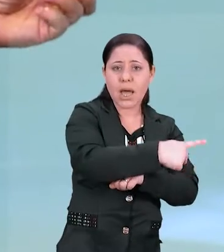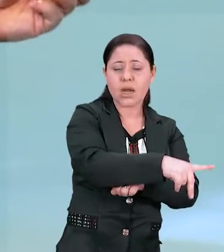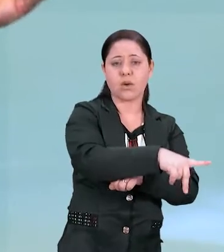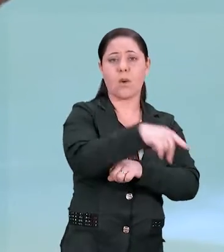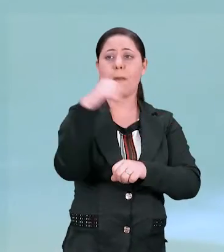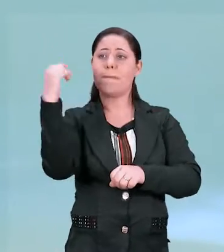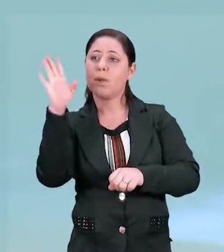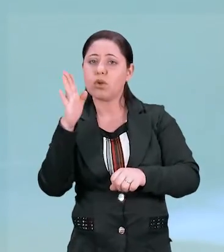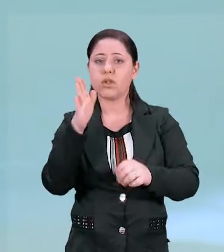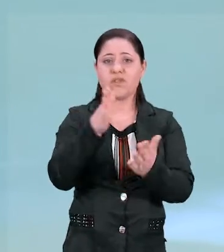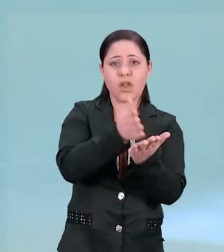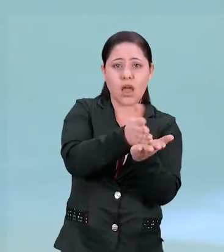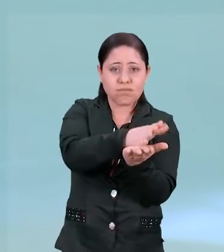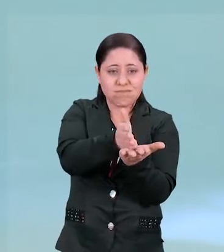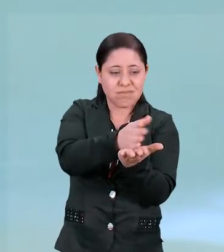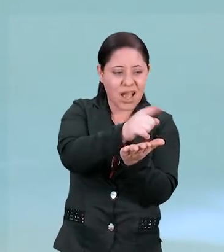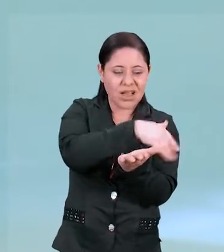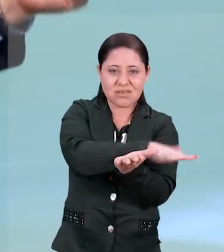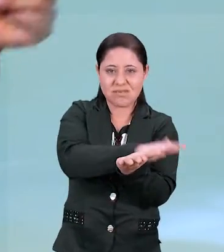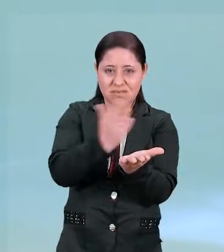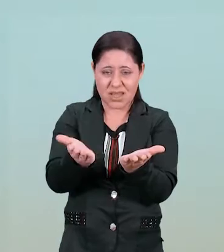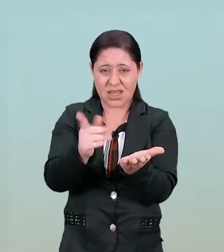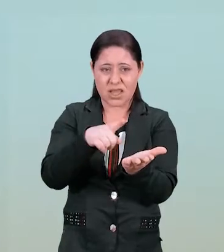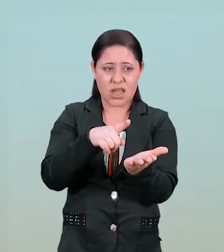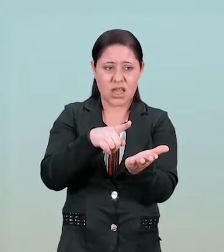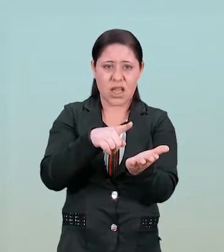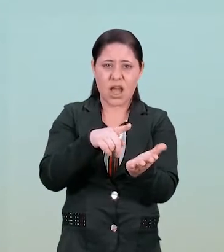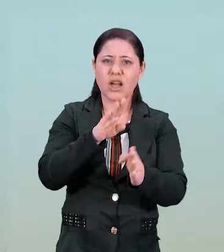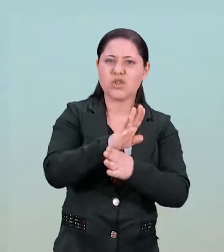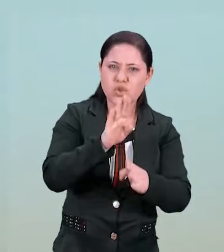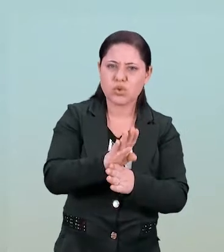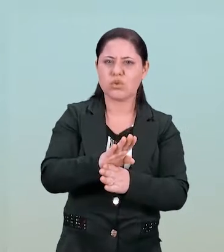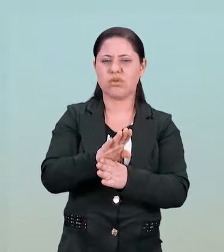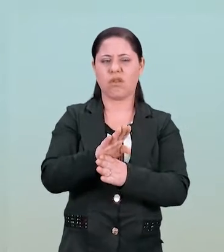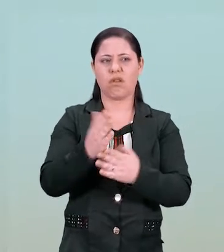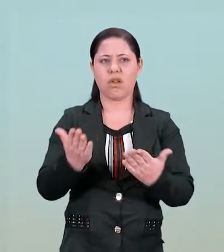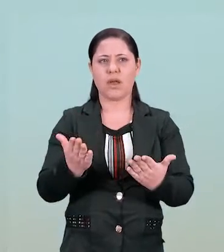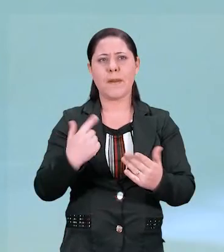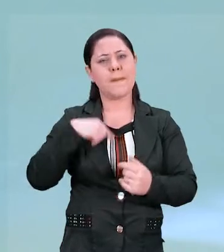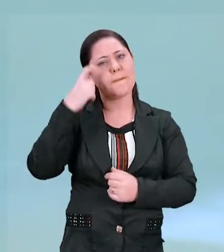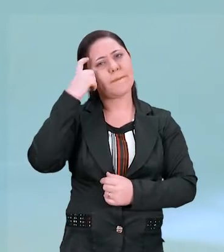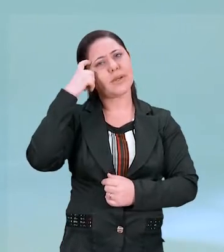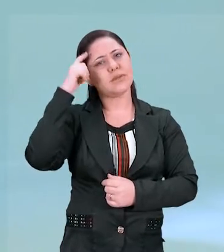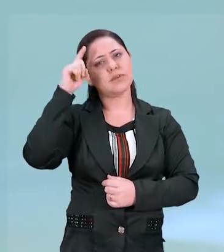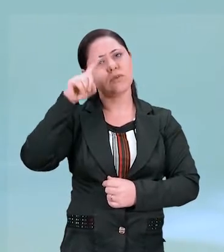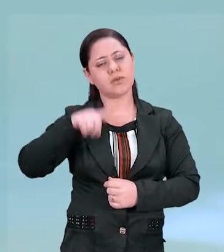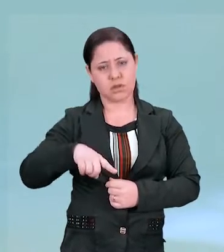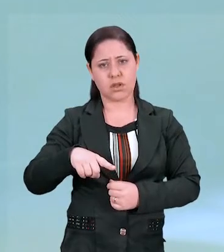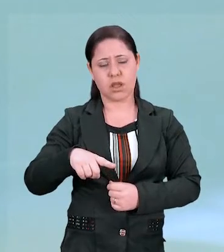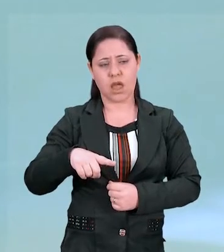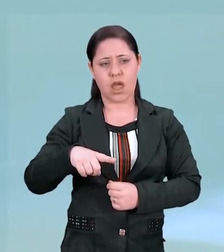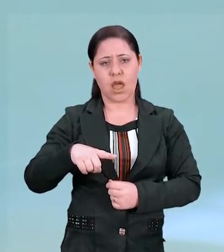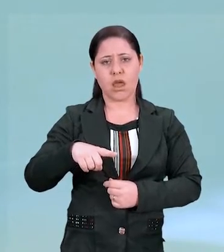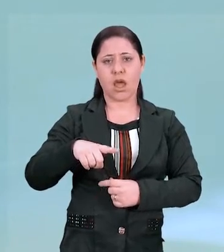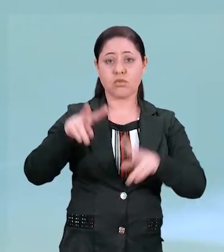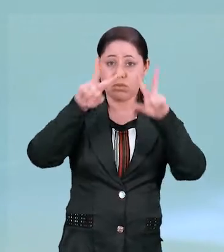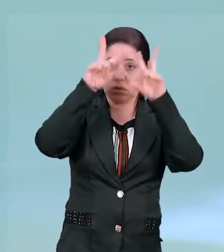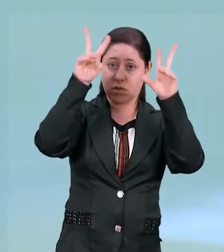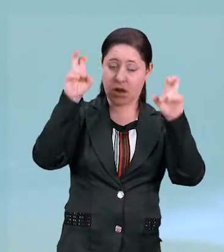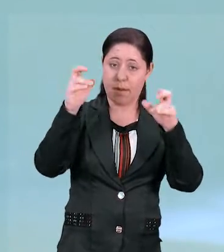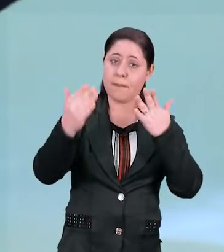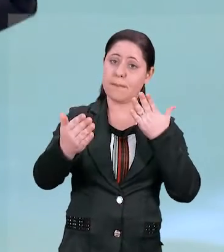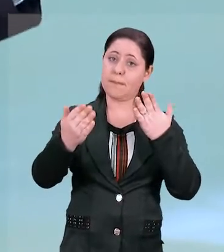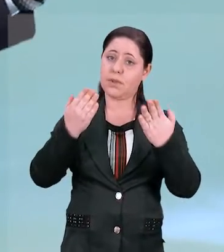a Bolívia, influencia com relação a esse aspecto. Então, penso que isso é um assunto para os